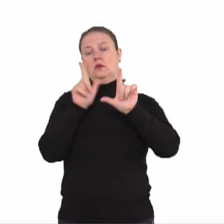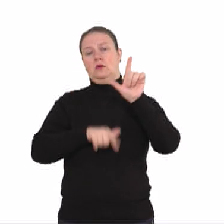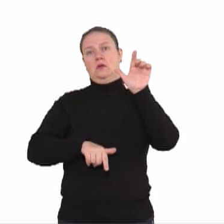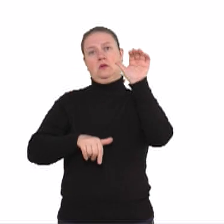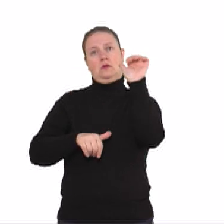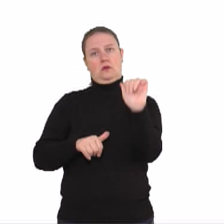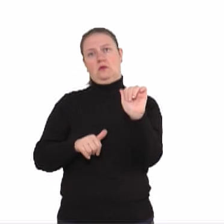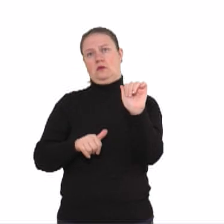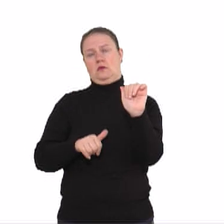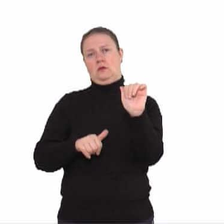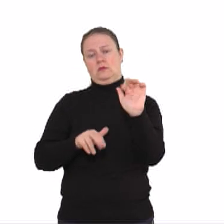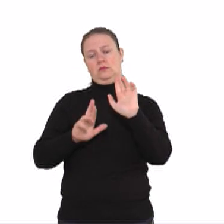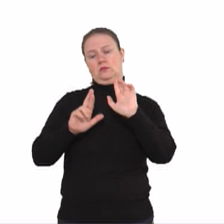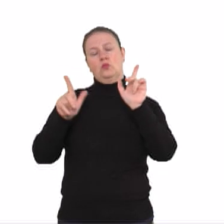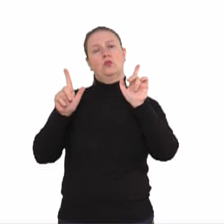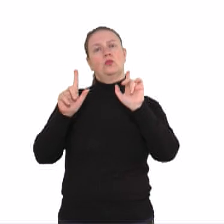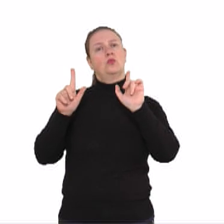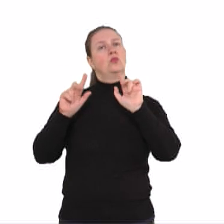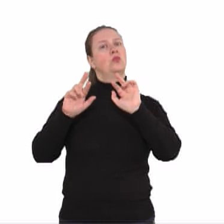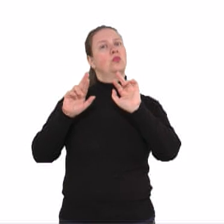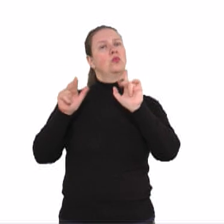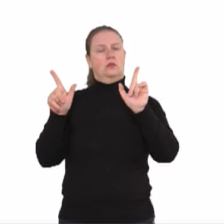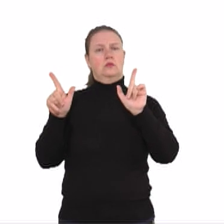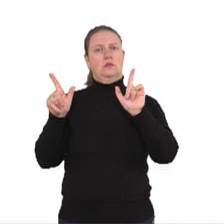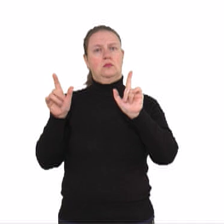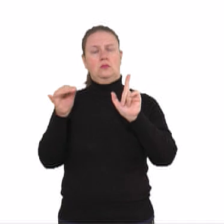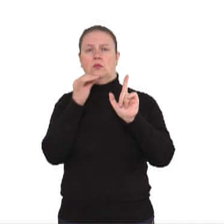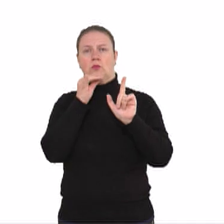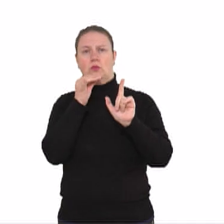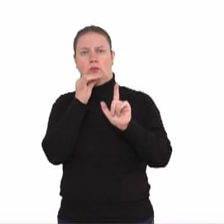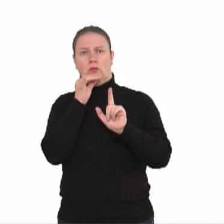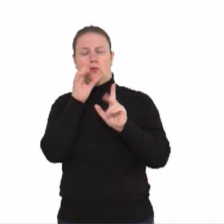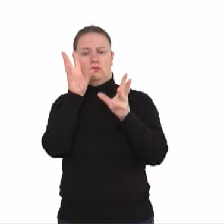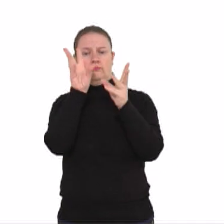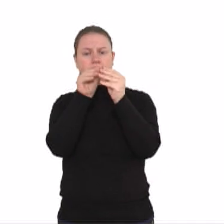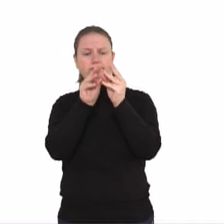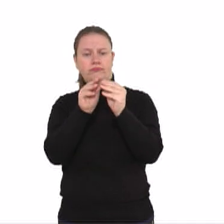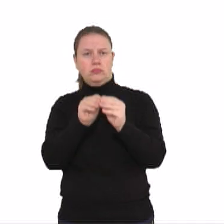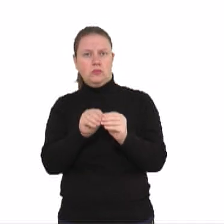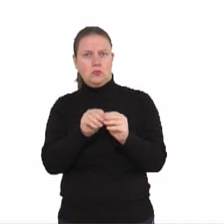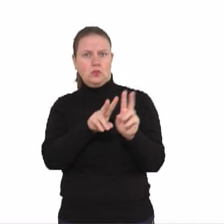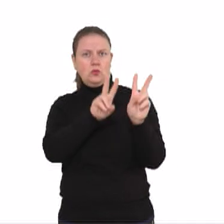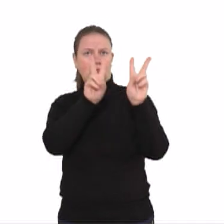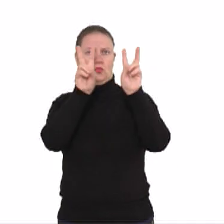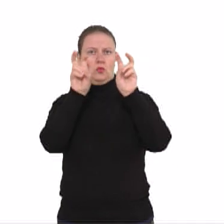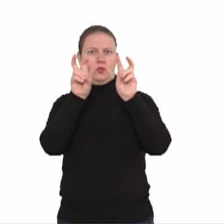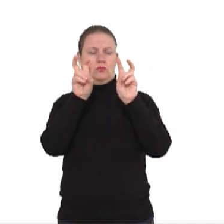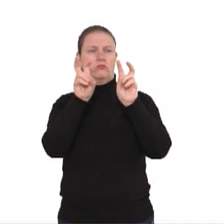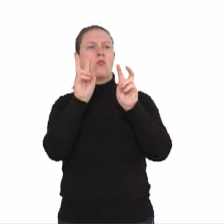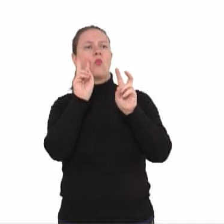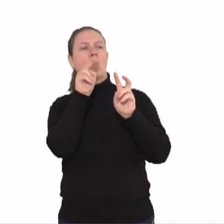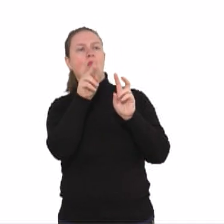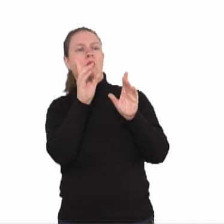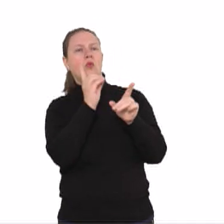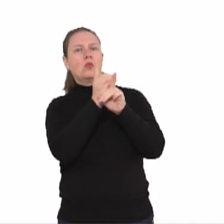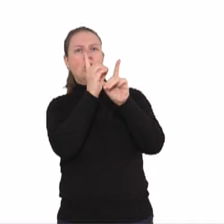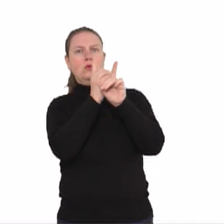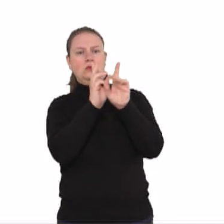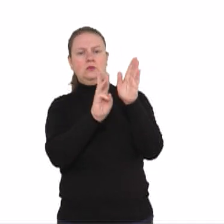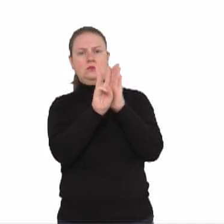feito isso. Então, a resenha está lá, lá no título, né, de onde eu tirei do site, Estrelas Além do